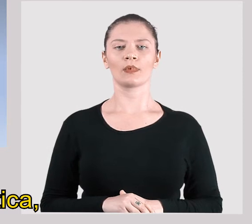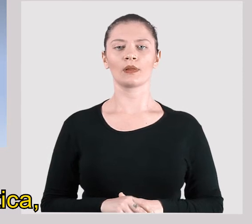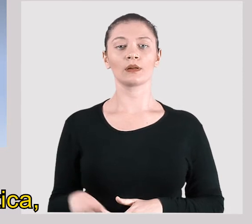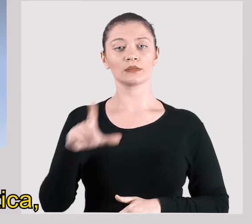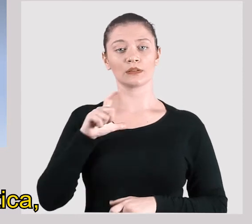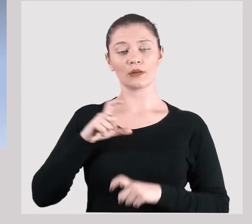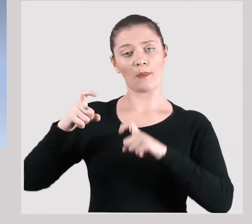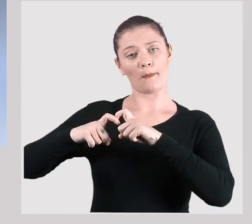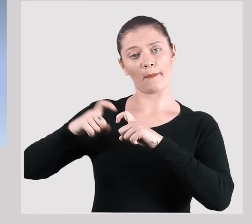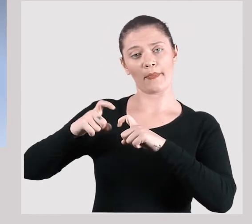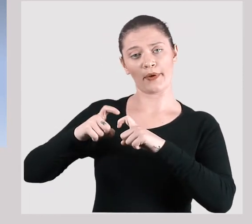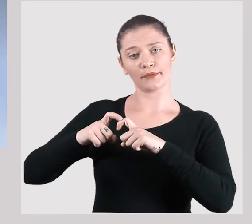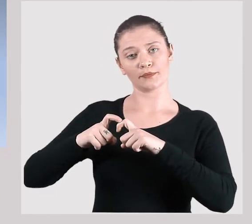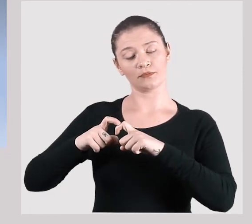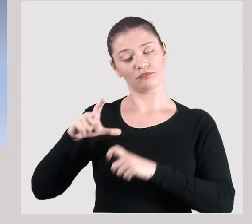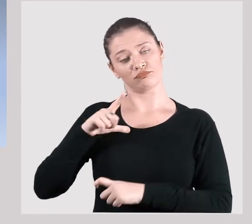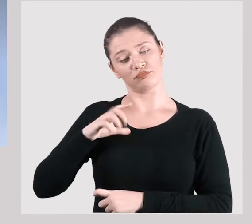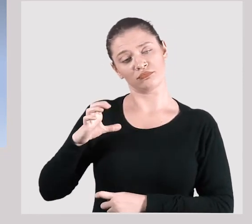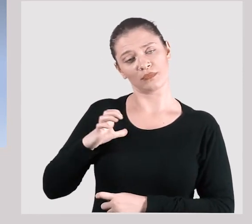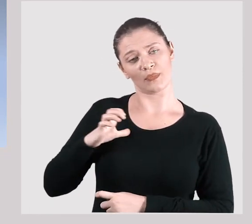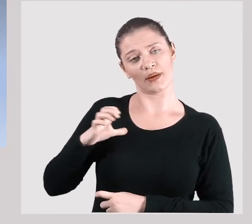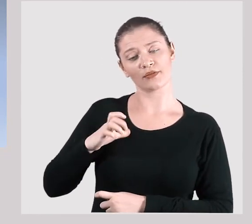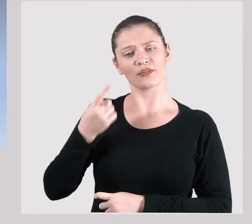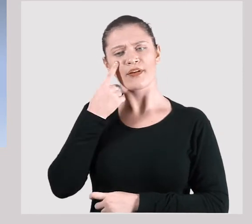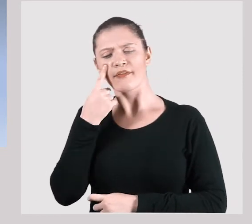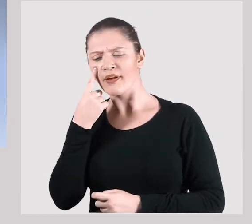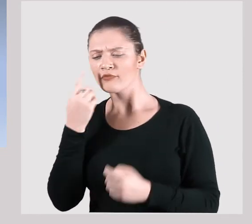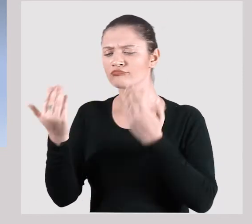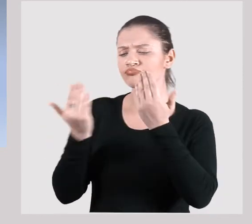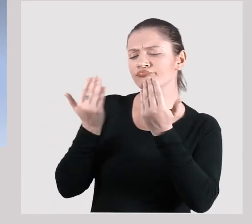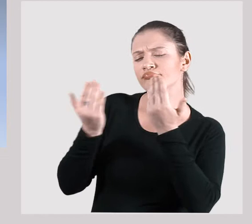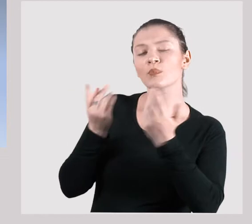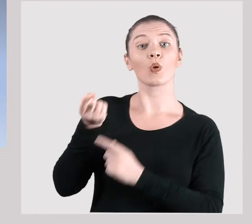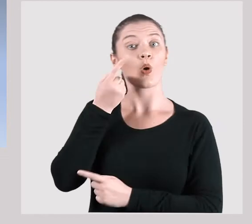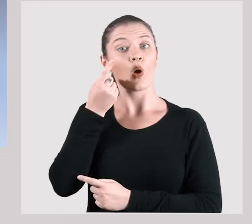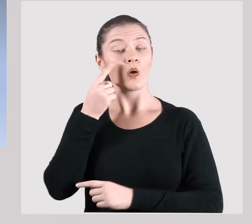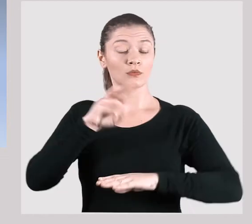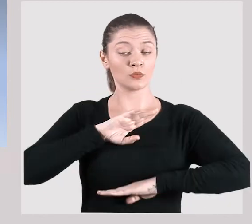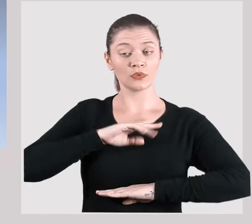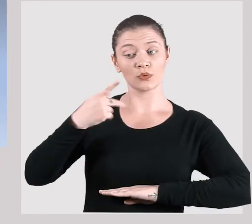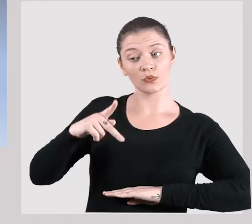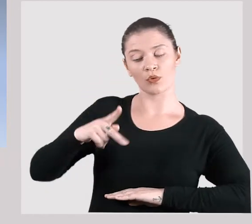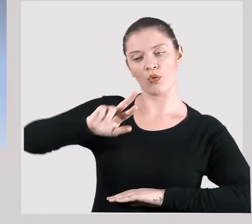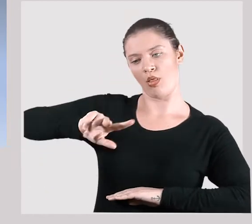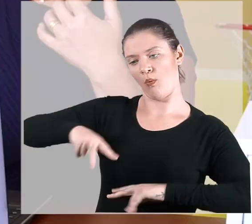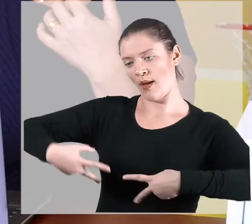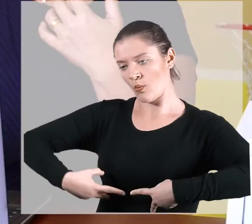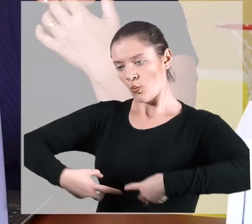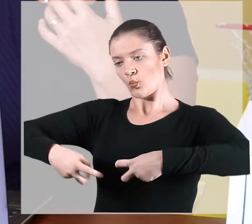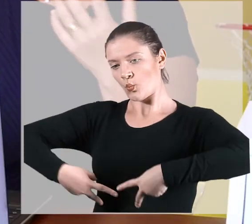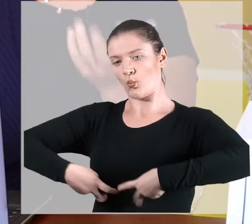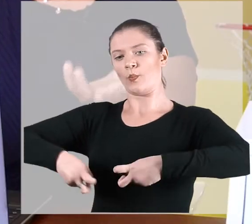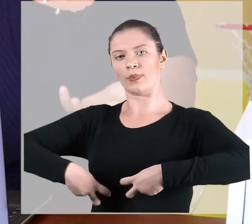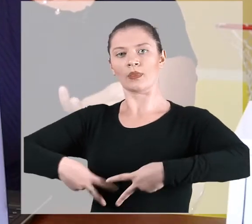a questão ética, eles vão avaliar isso e vão ver, olha, né, teu caso não é de fazer lipoaspiração, não,